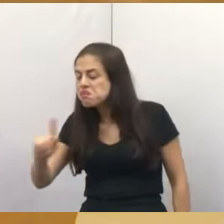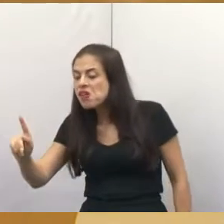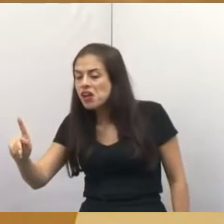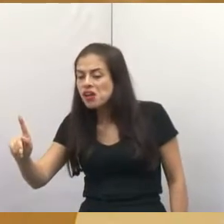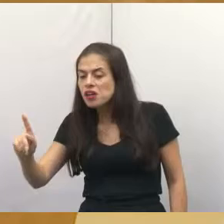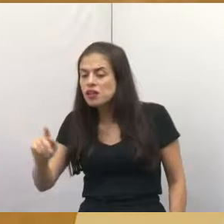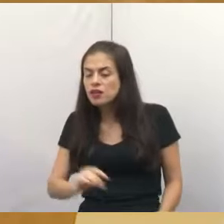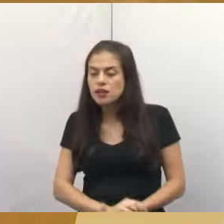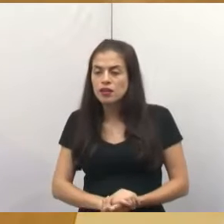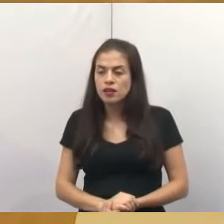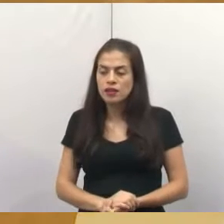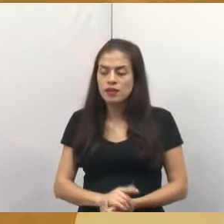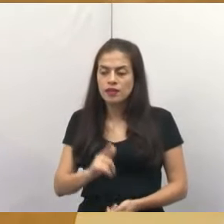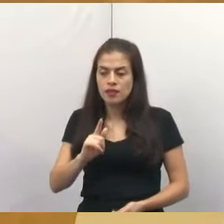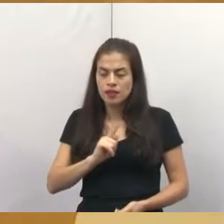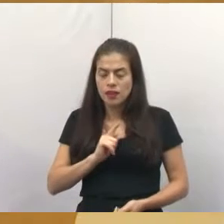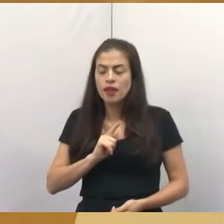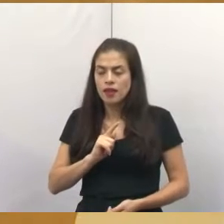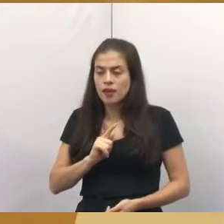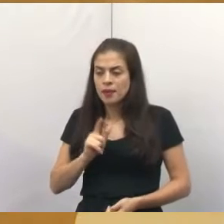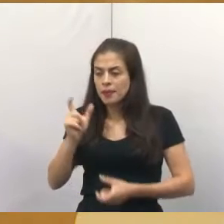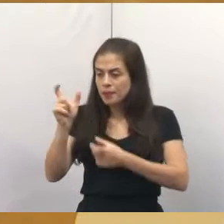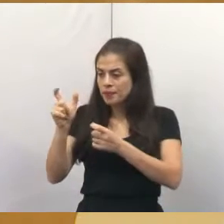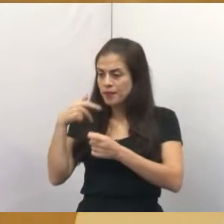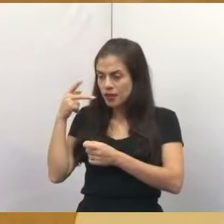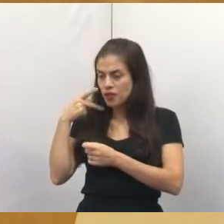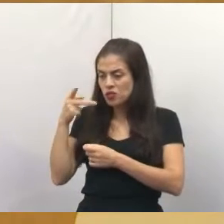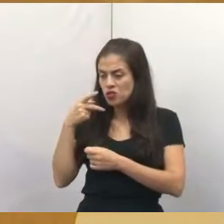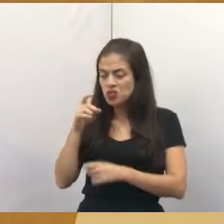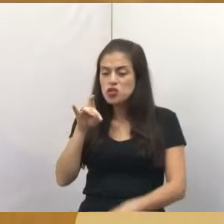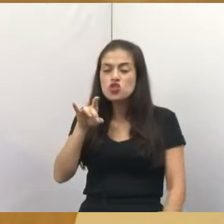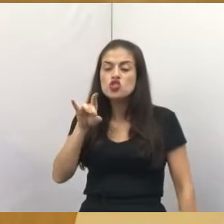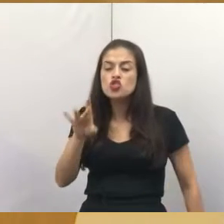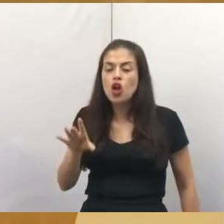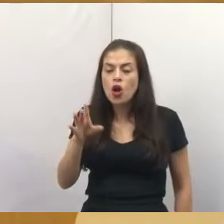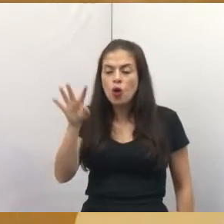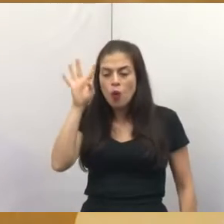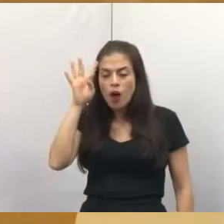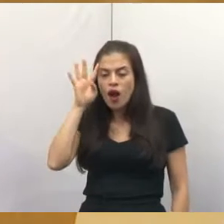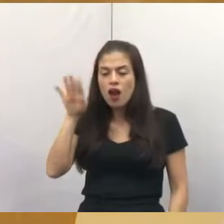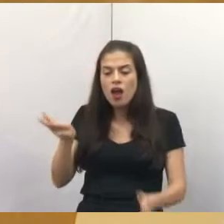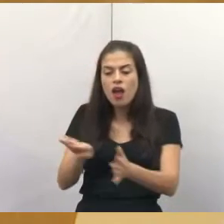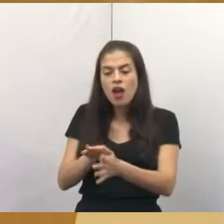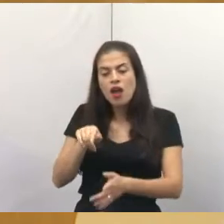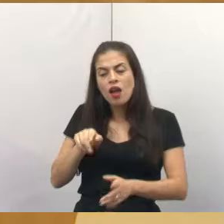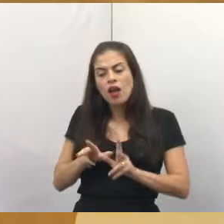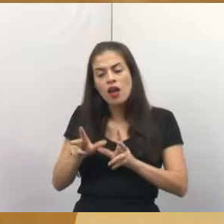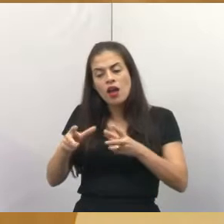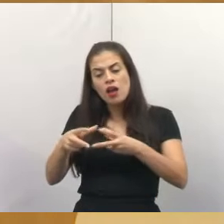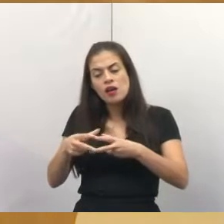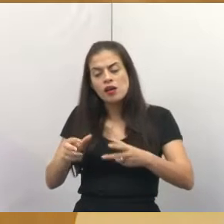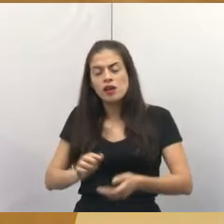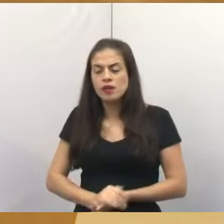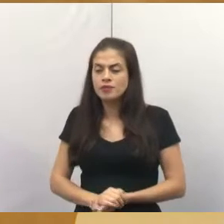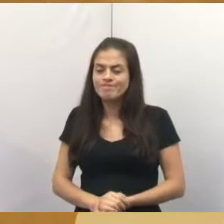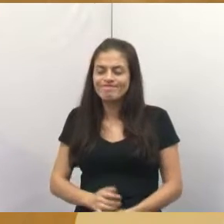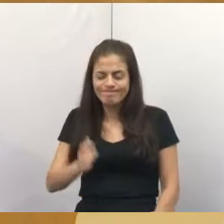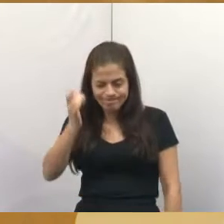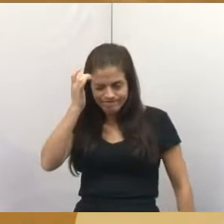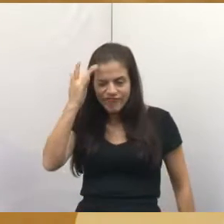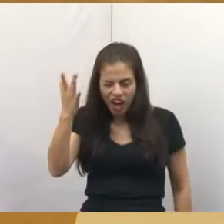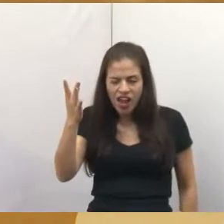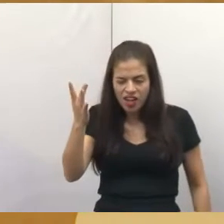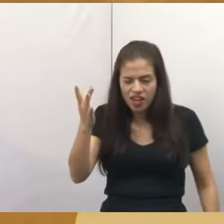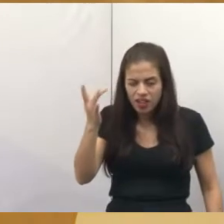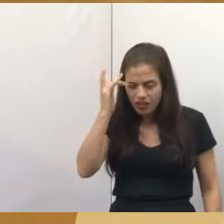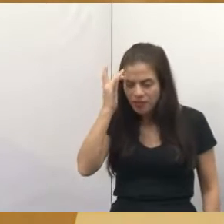bobo, que vem só quarta-feira. Ah, é fácil, né? Chegar aqui e